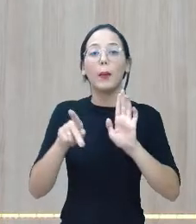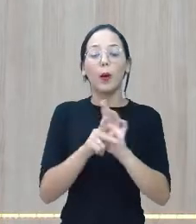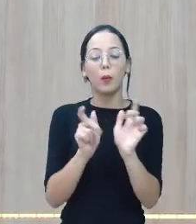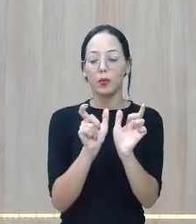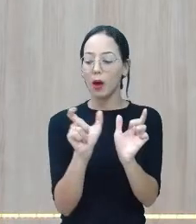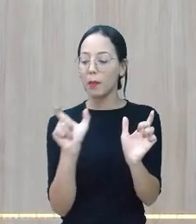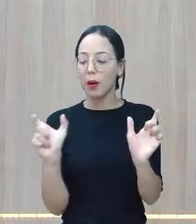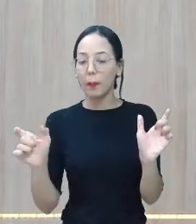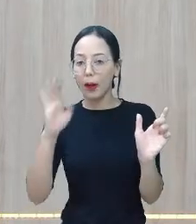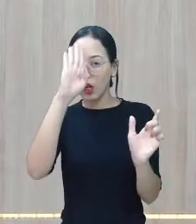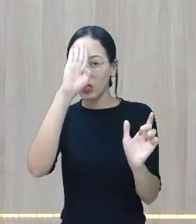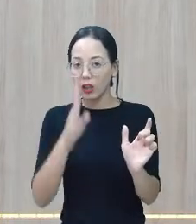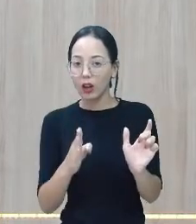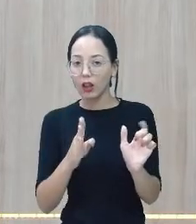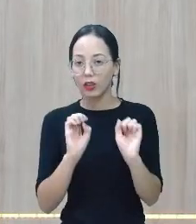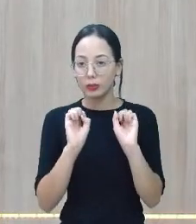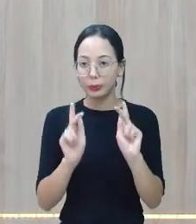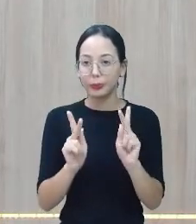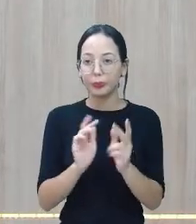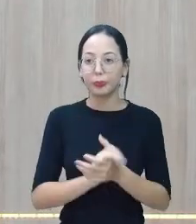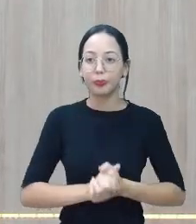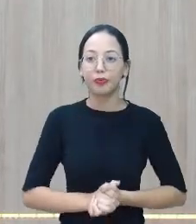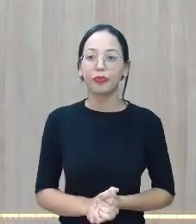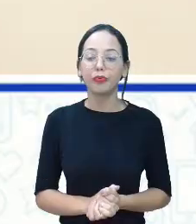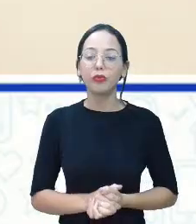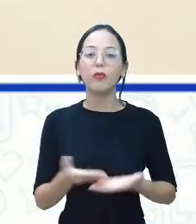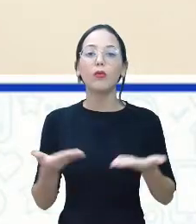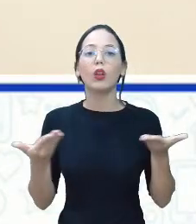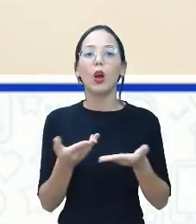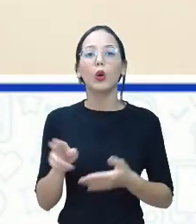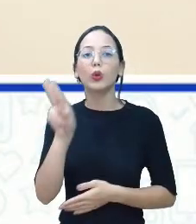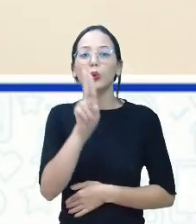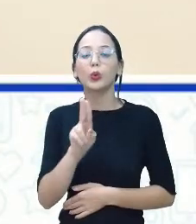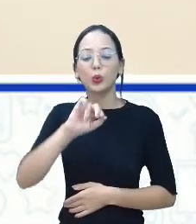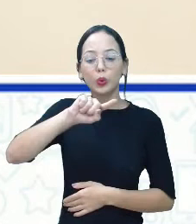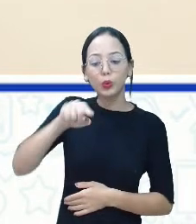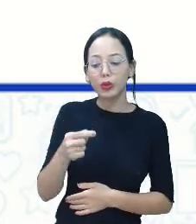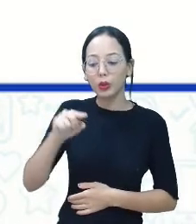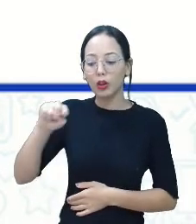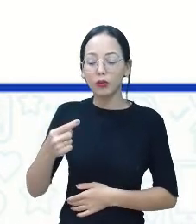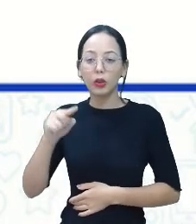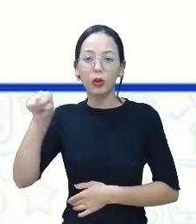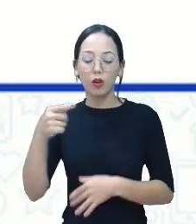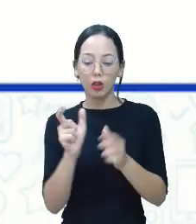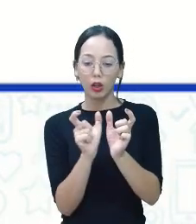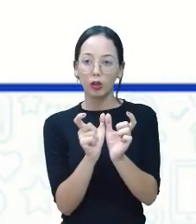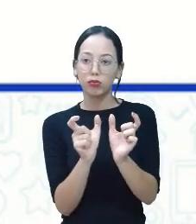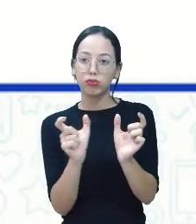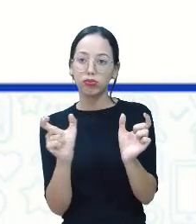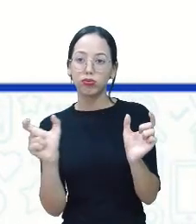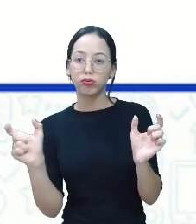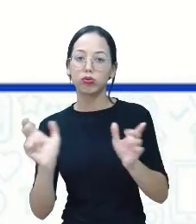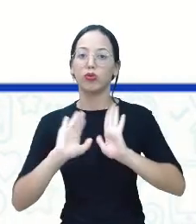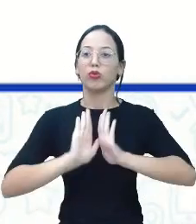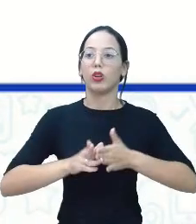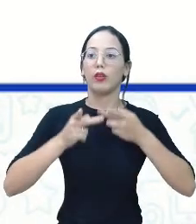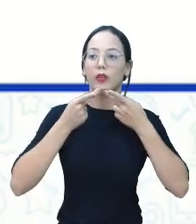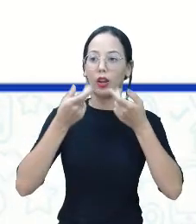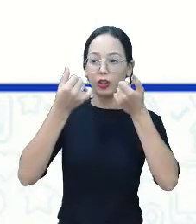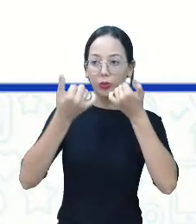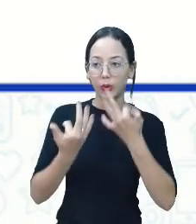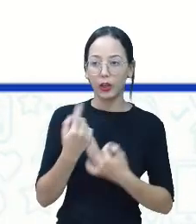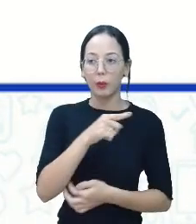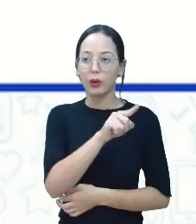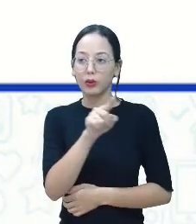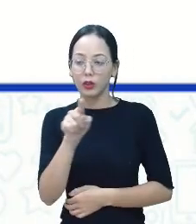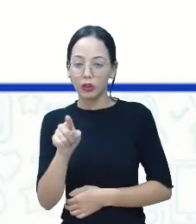direta. Seguindo, uso da vírgula nos períodos compostos, como falei para vocês, não